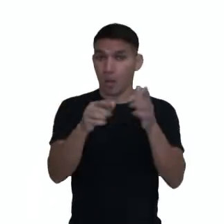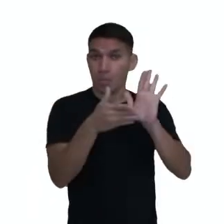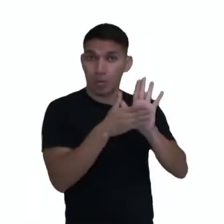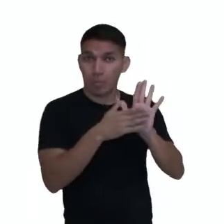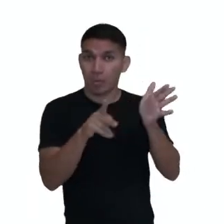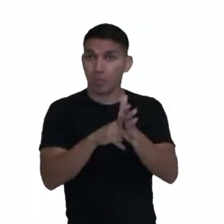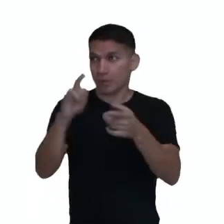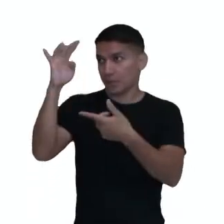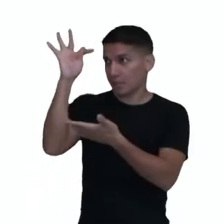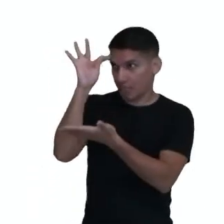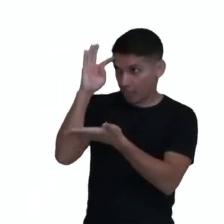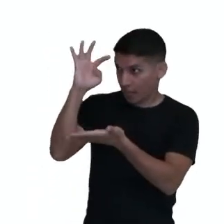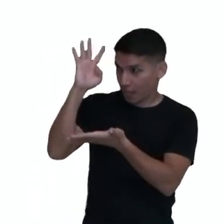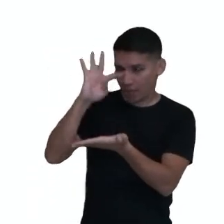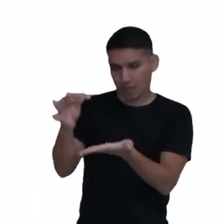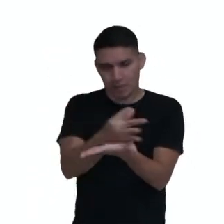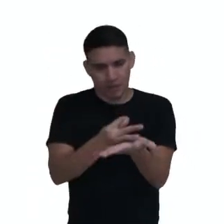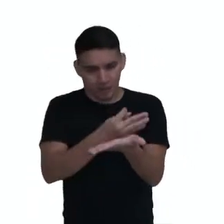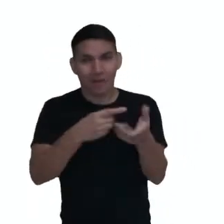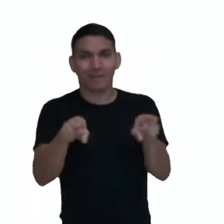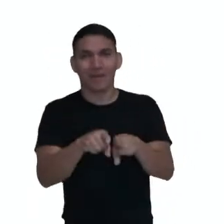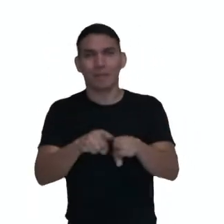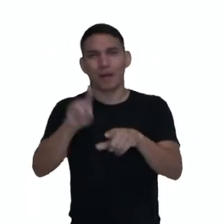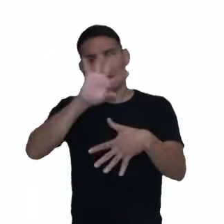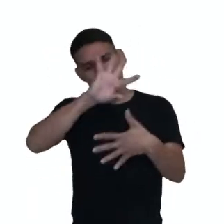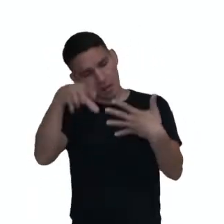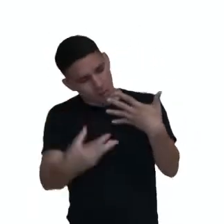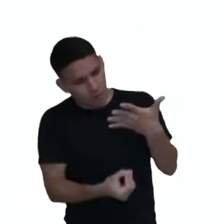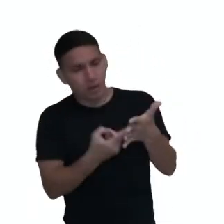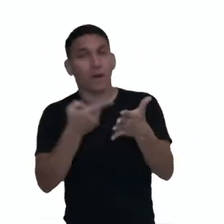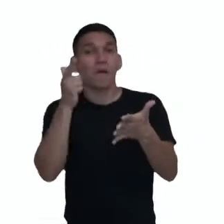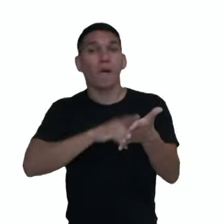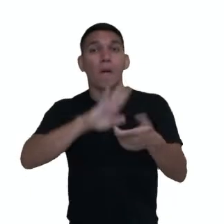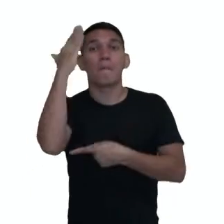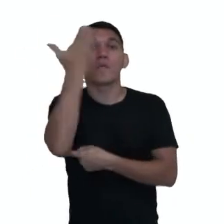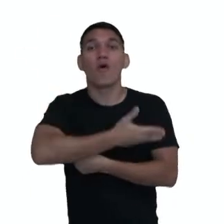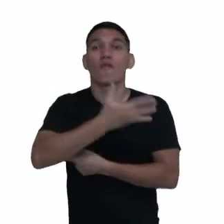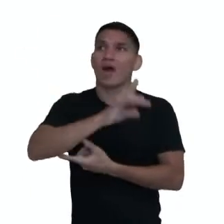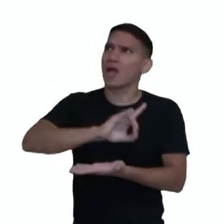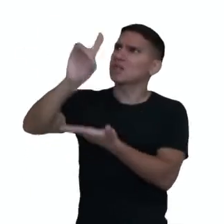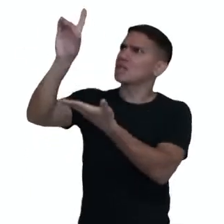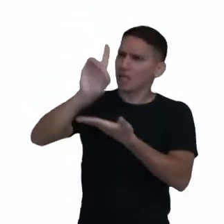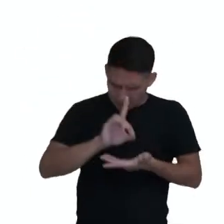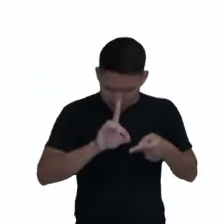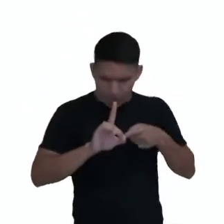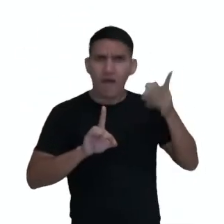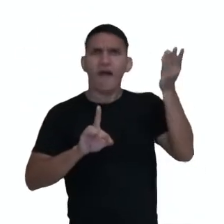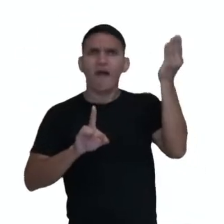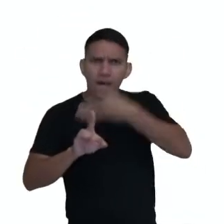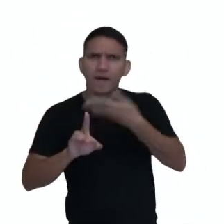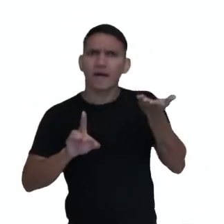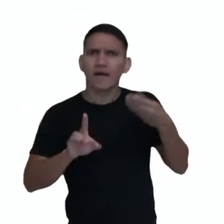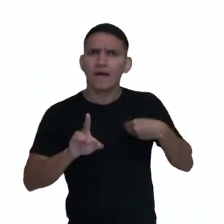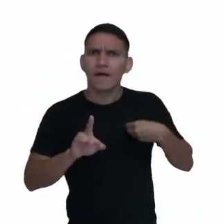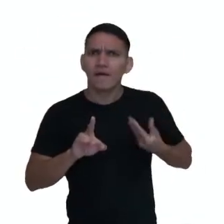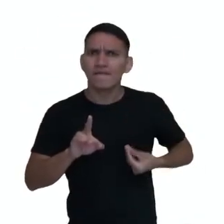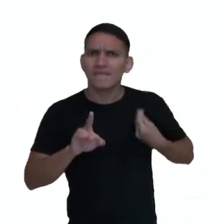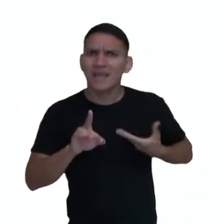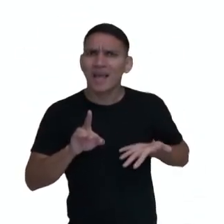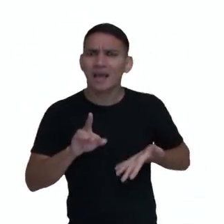da teologia e da metafísica eram provar a existência de Deus. Isso é uma coisa que o Tomás fez. Quero